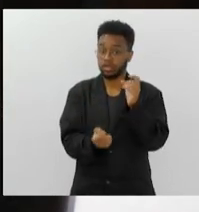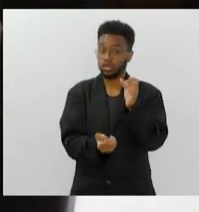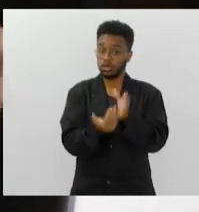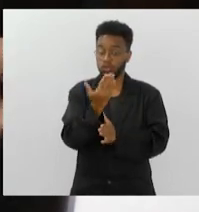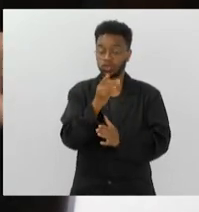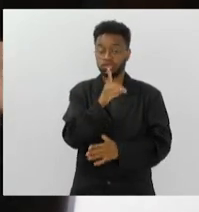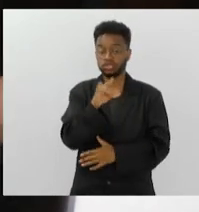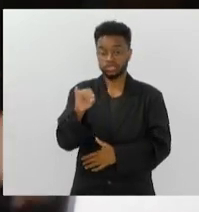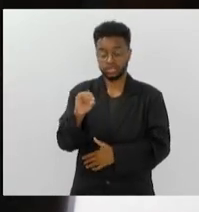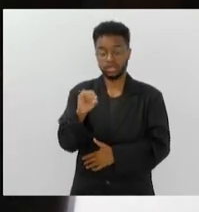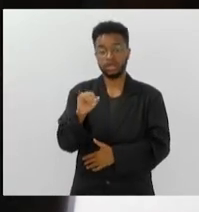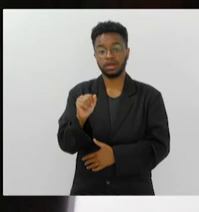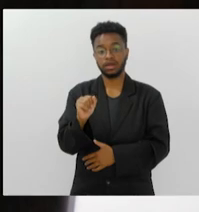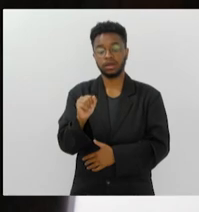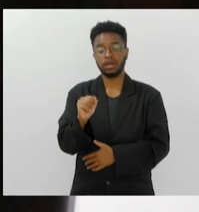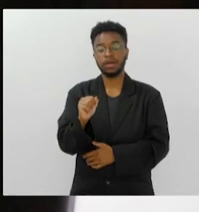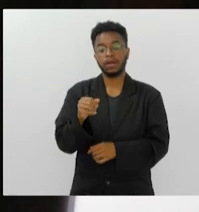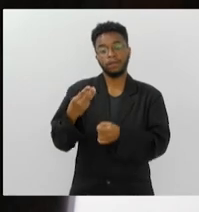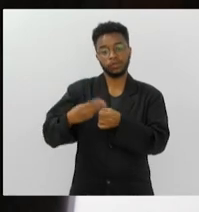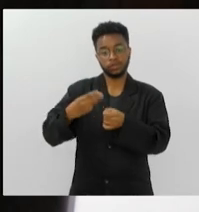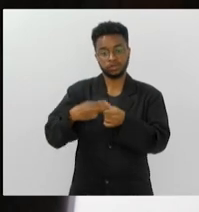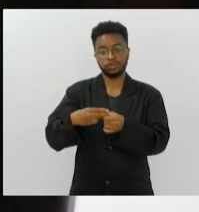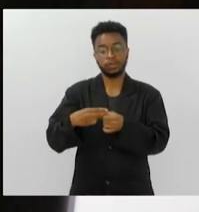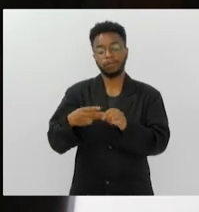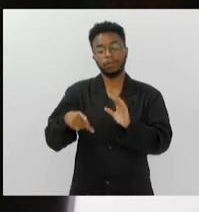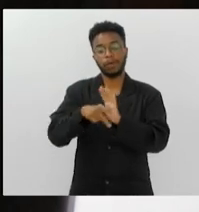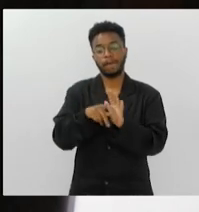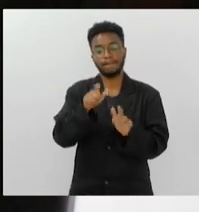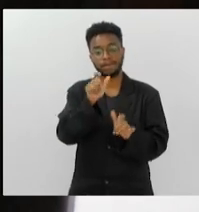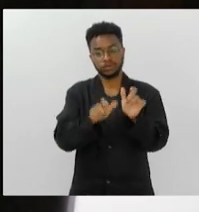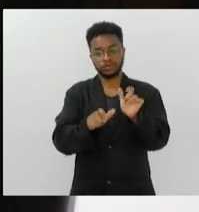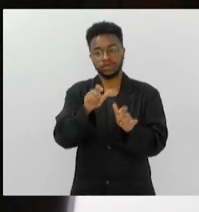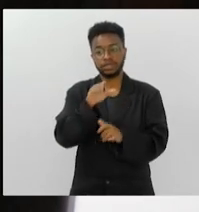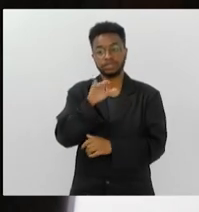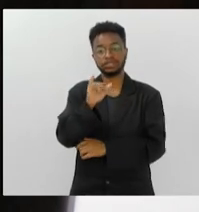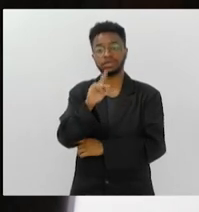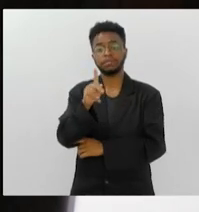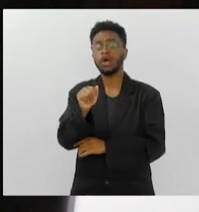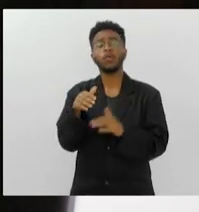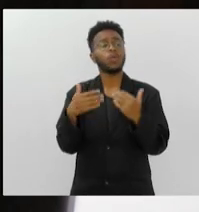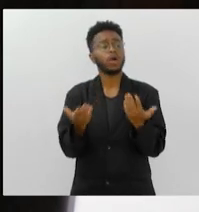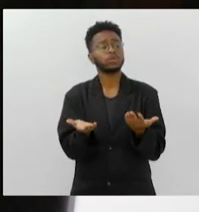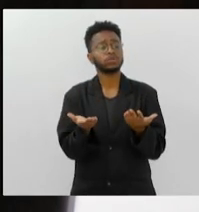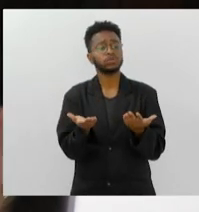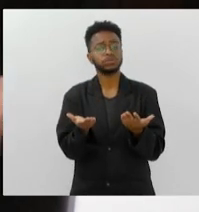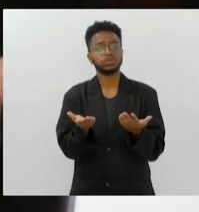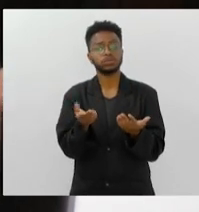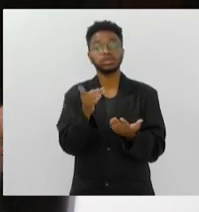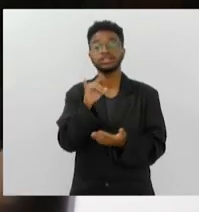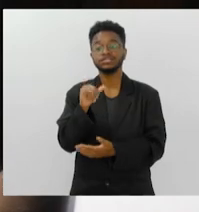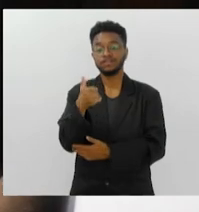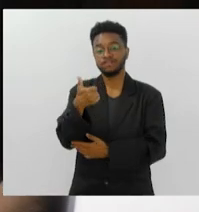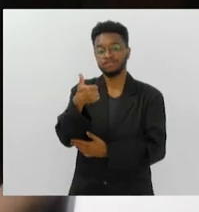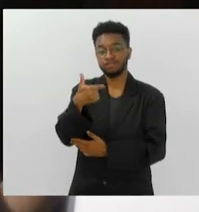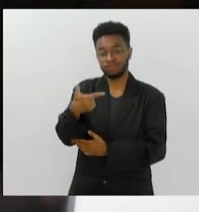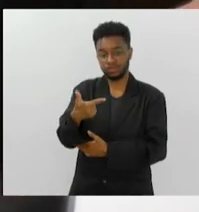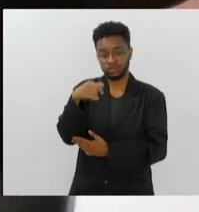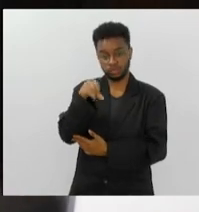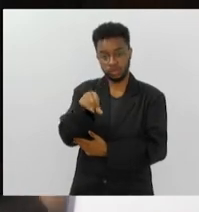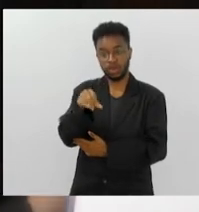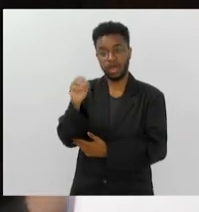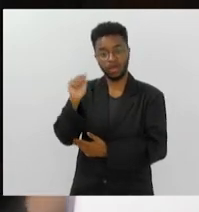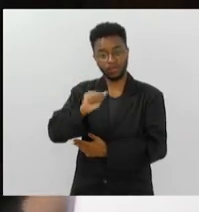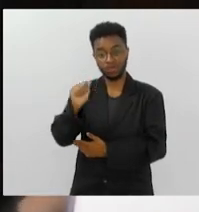Dia Municipal do Cipeiro, lá em Duque de Caxias, que é comemorado quando, seu Orlandino? No dia 29 de agosto, que é